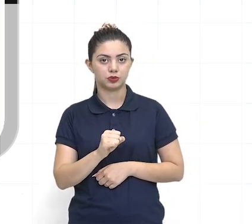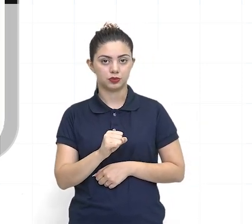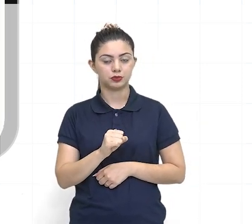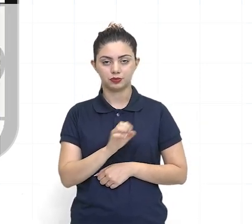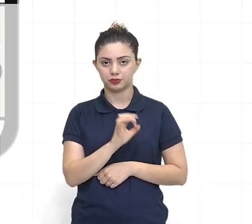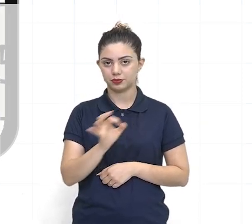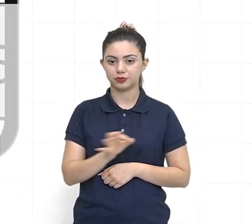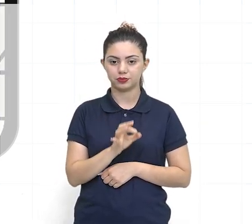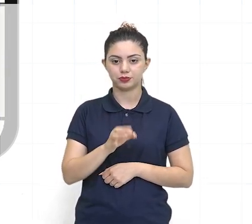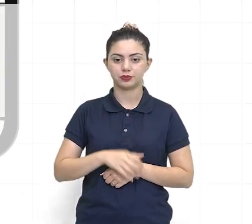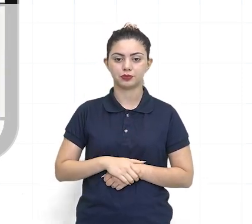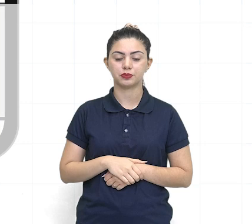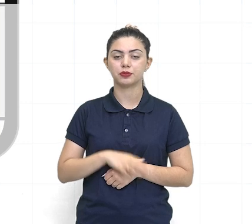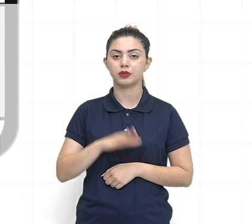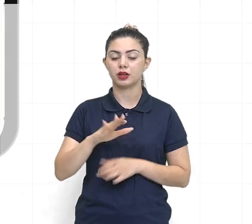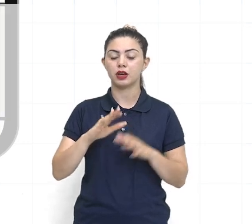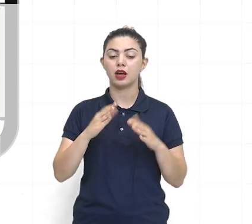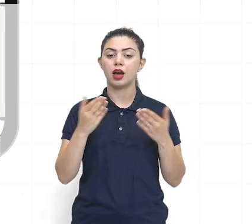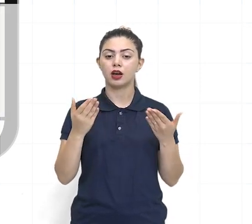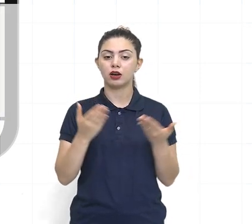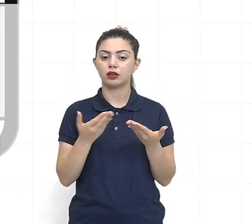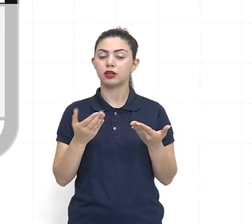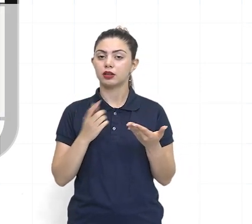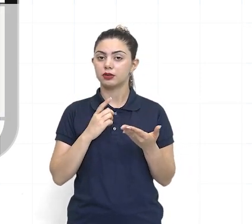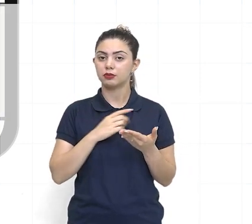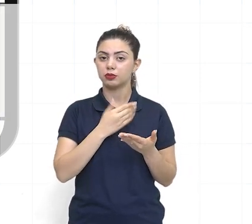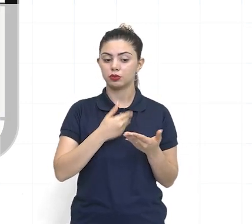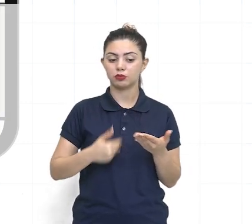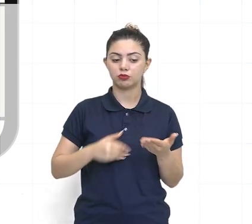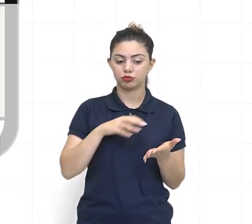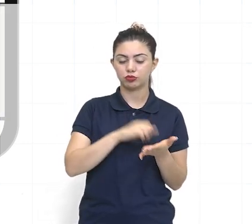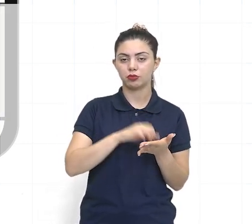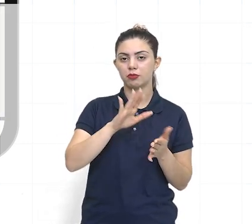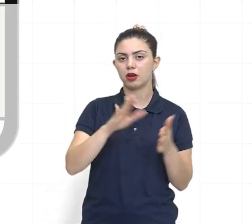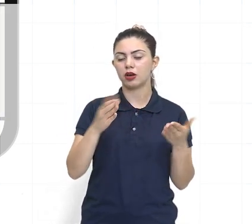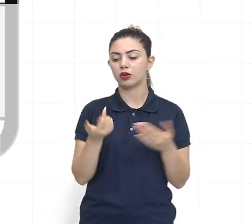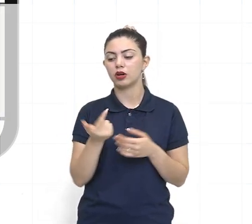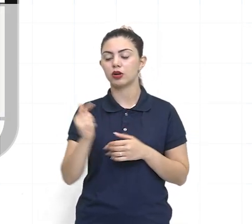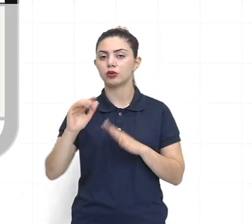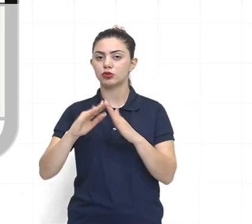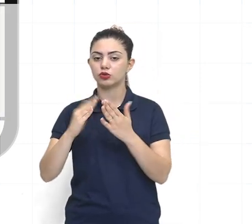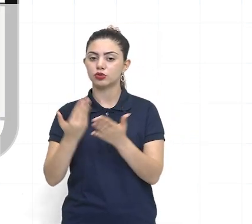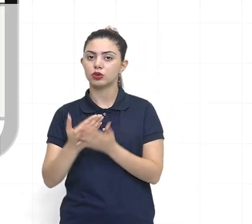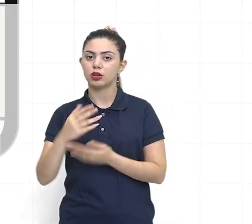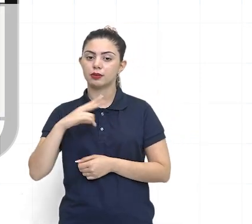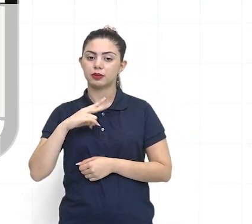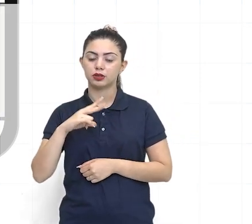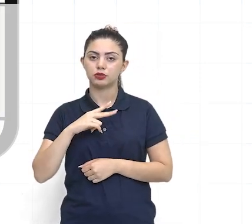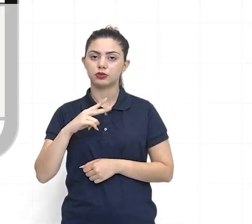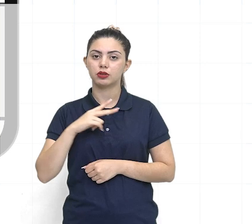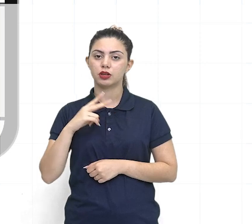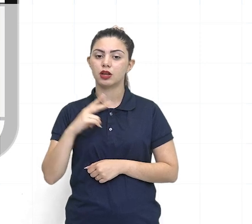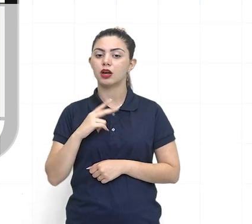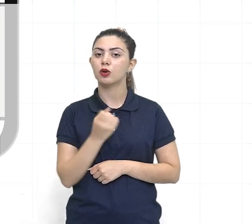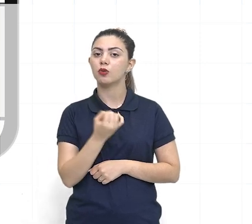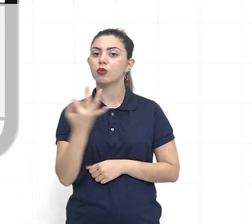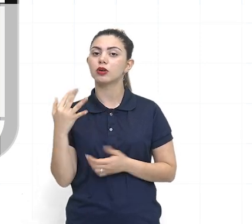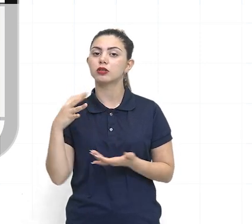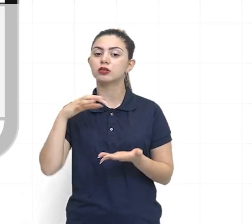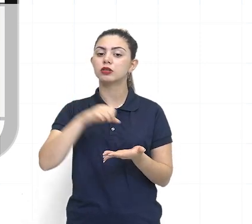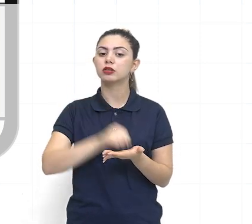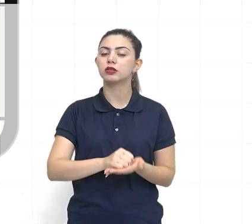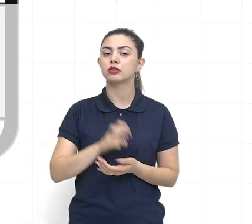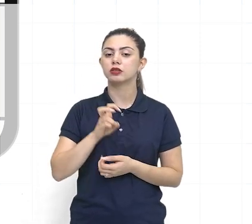51.428, certo? Escolas públicas inscritas na primeira fase. E das privadas, das escolas